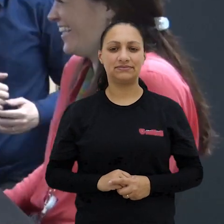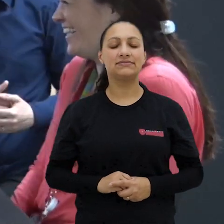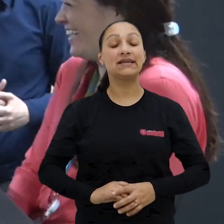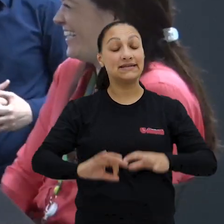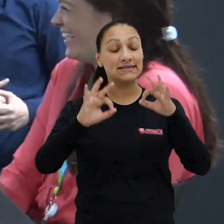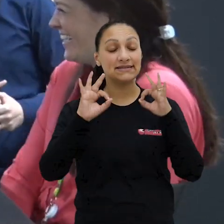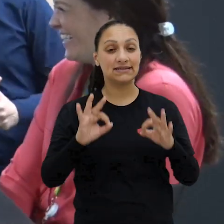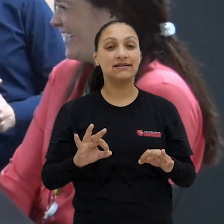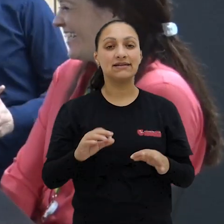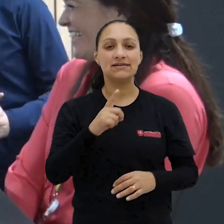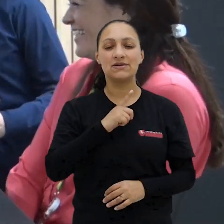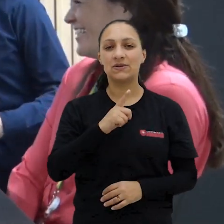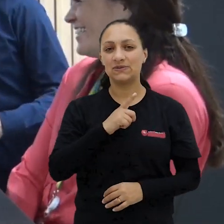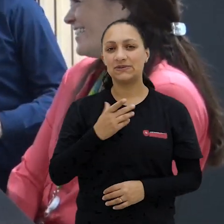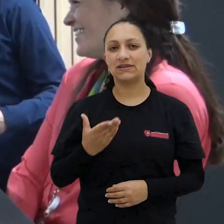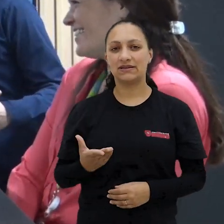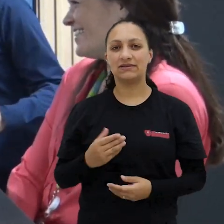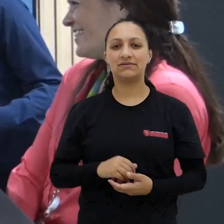Não, tenho certeza.